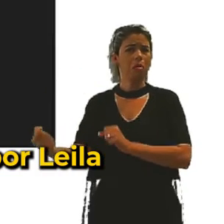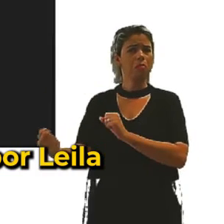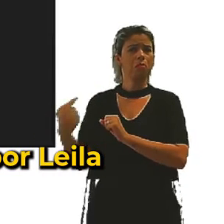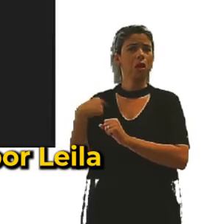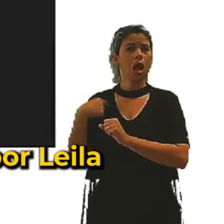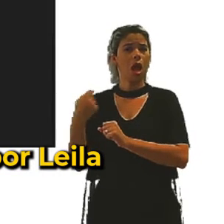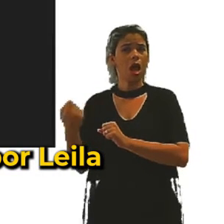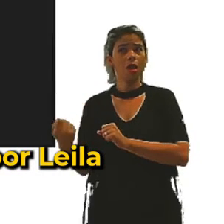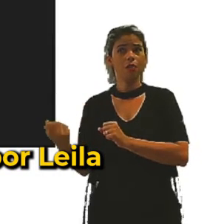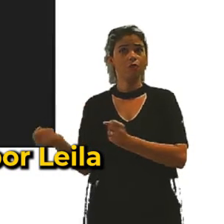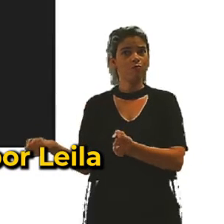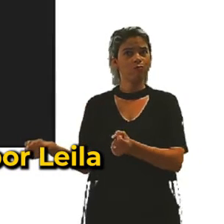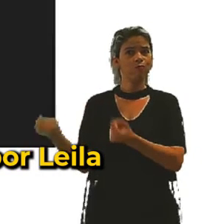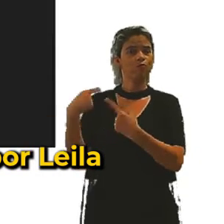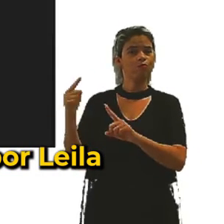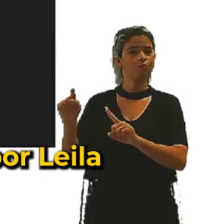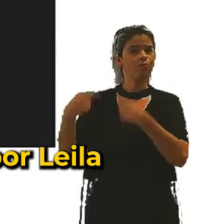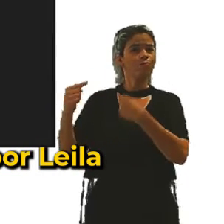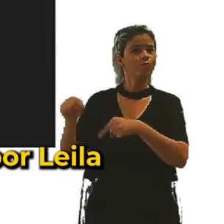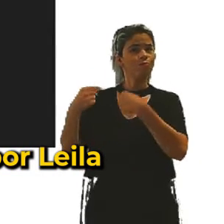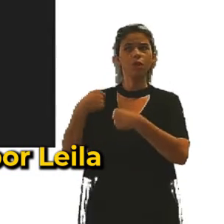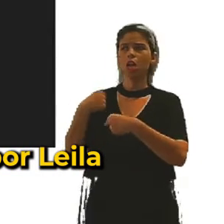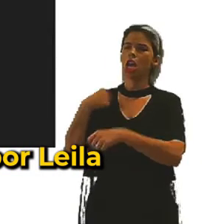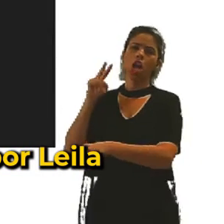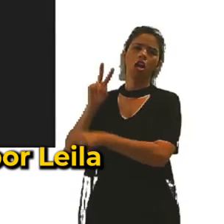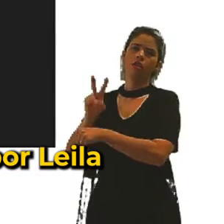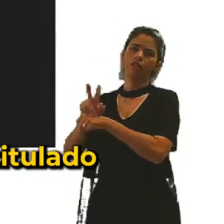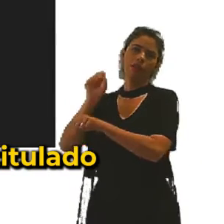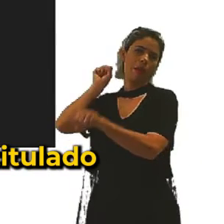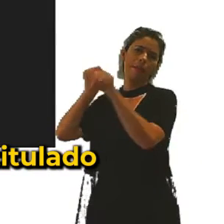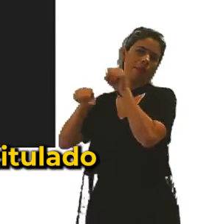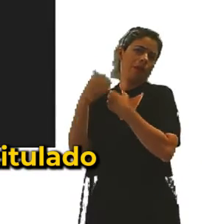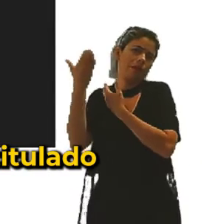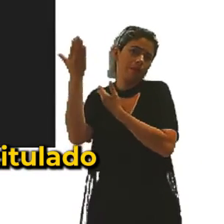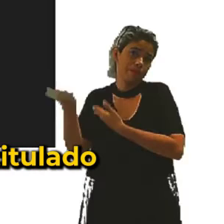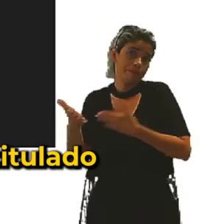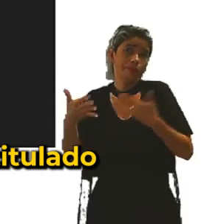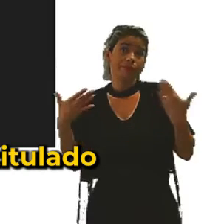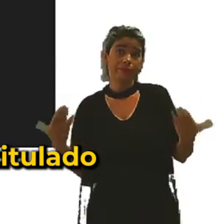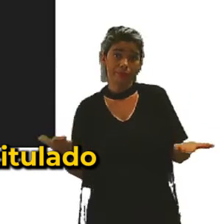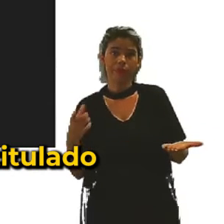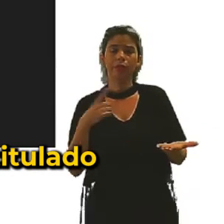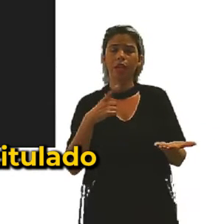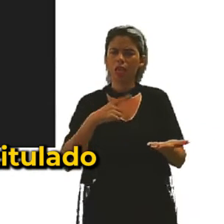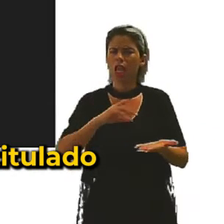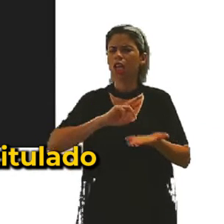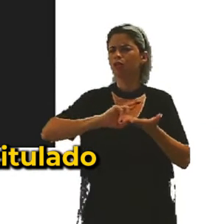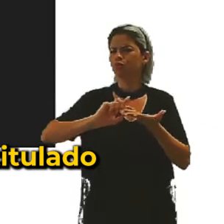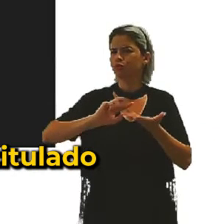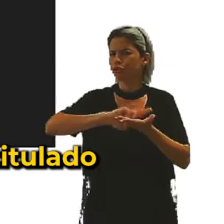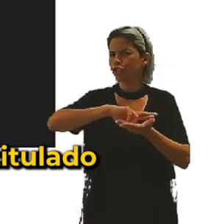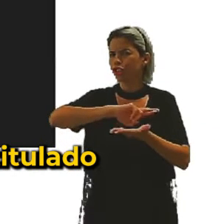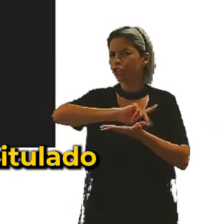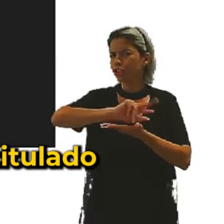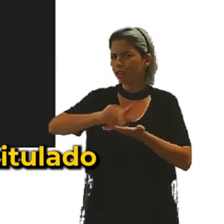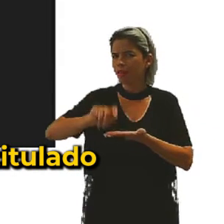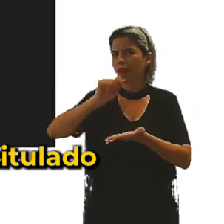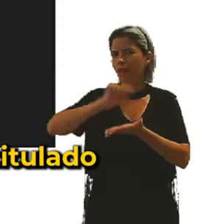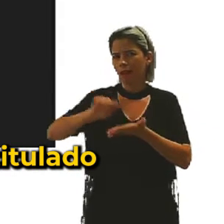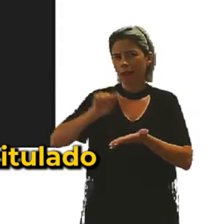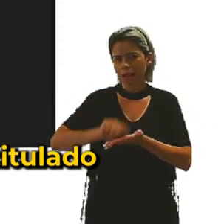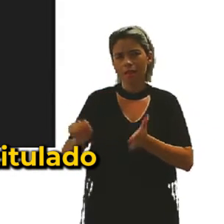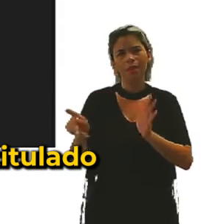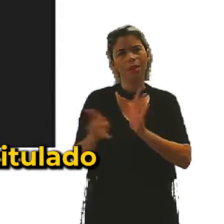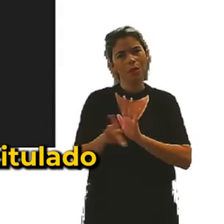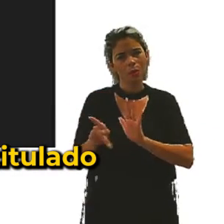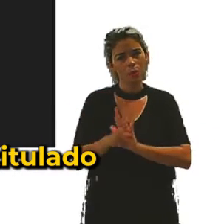É muito interessante que, num artigo escrito, né, por Leila Linhares, Silvia Pimentel e Fabiana Severi, né, Cristina